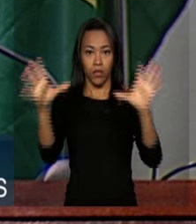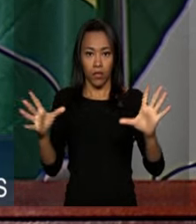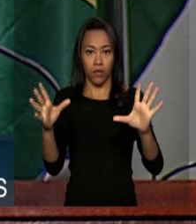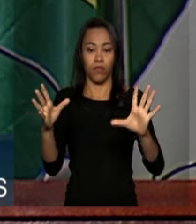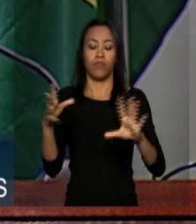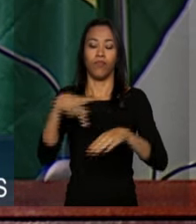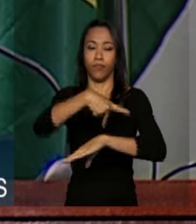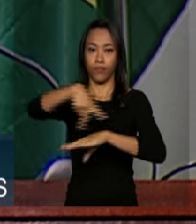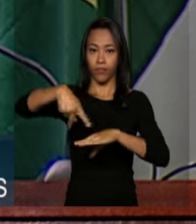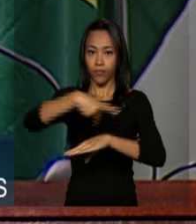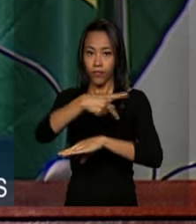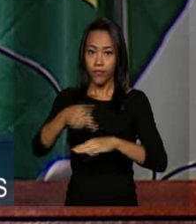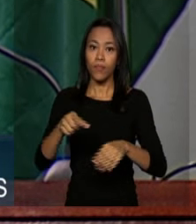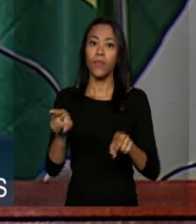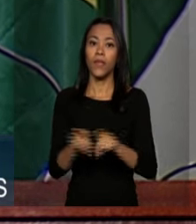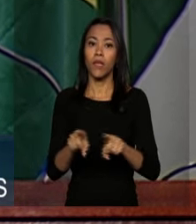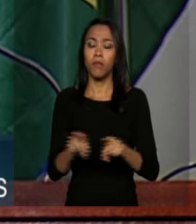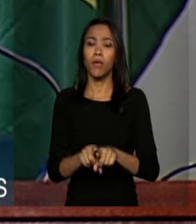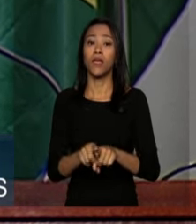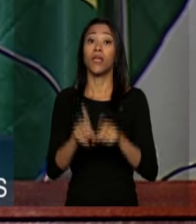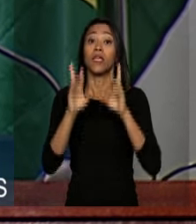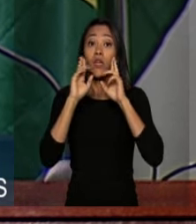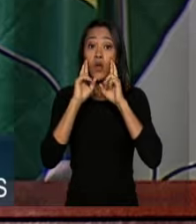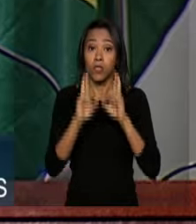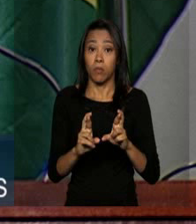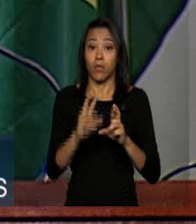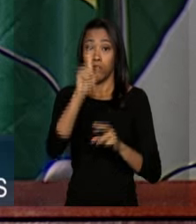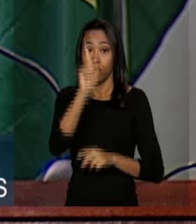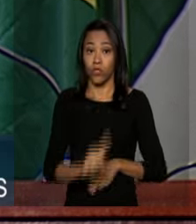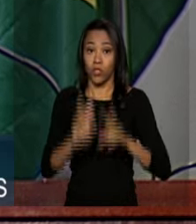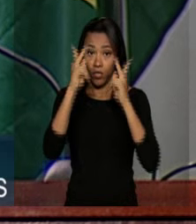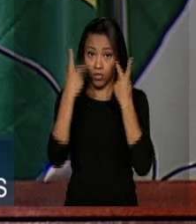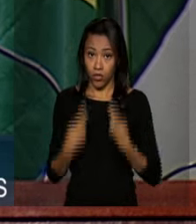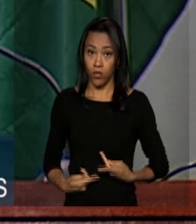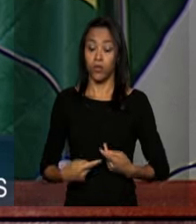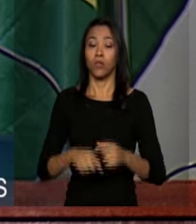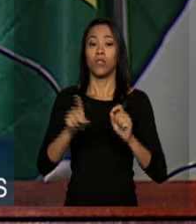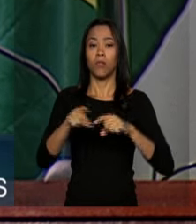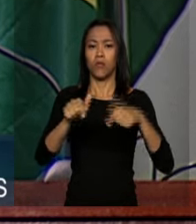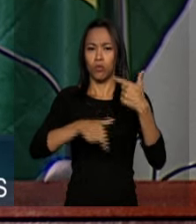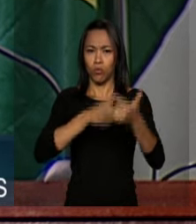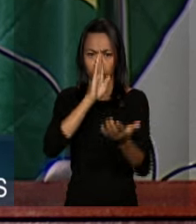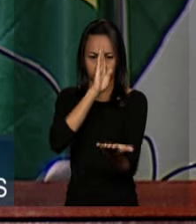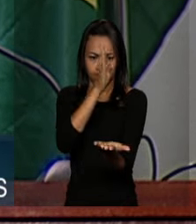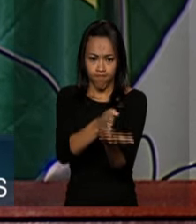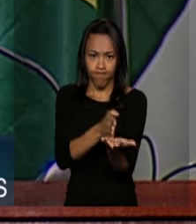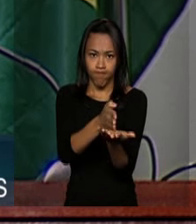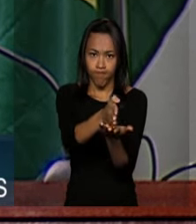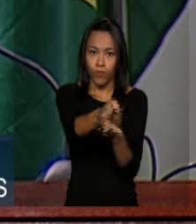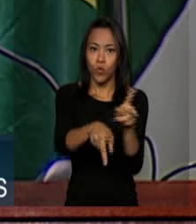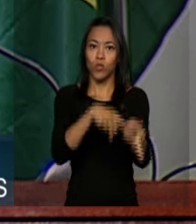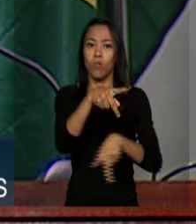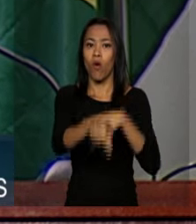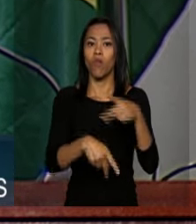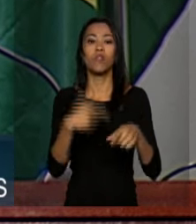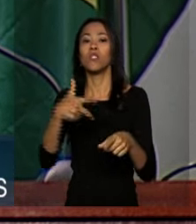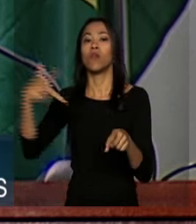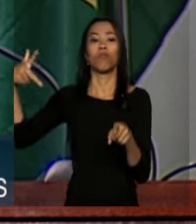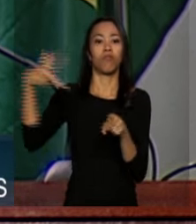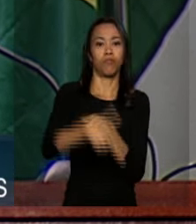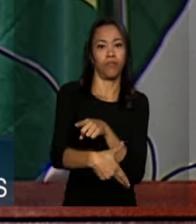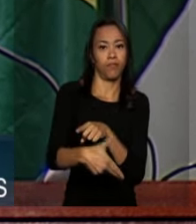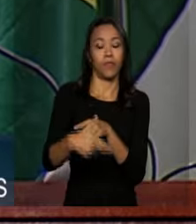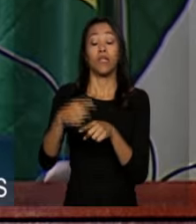nacional, da prevalência dos direitos humanos, da autodeterminação dos povos, da não intervenção,